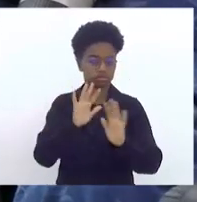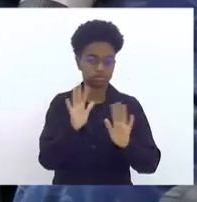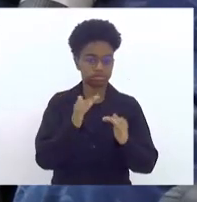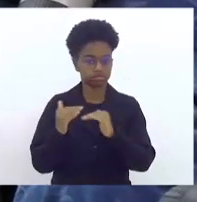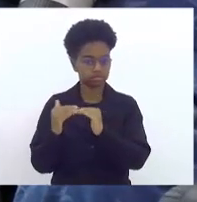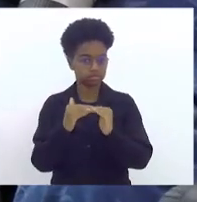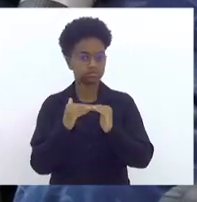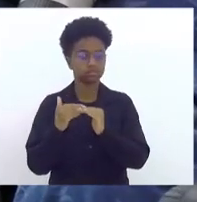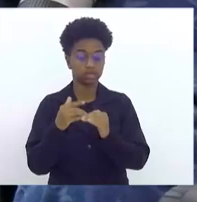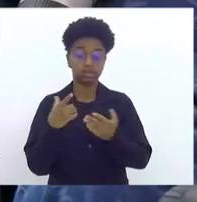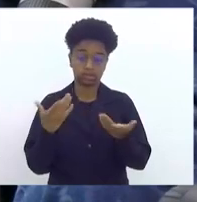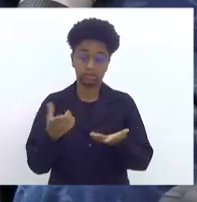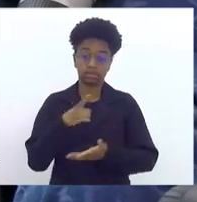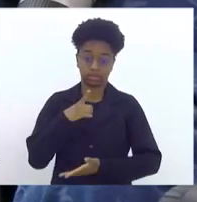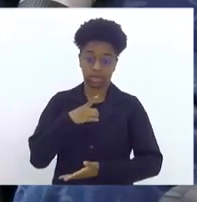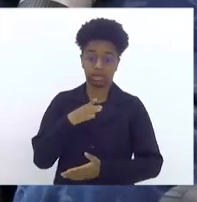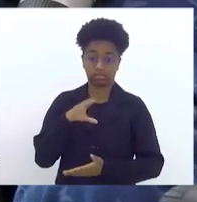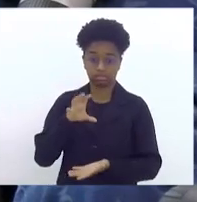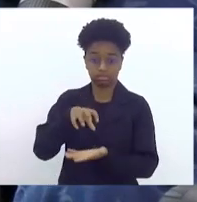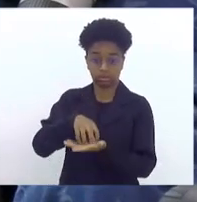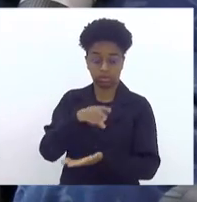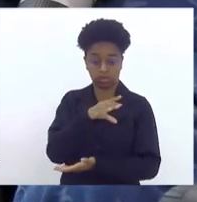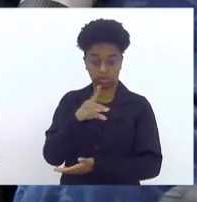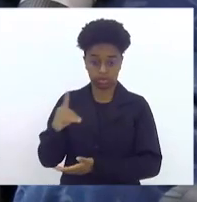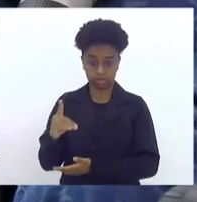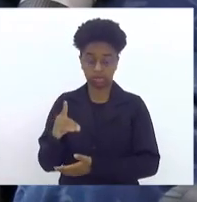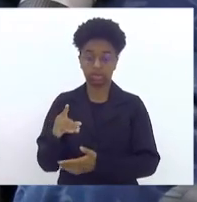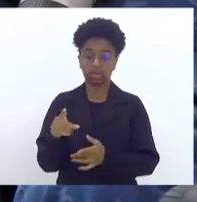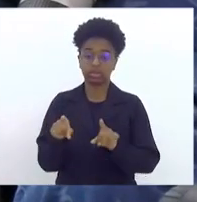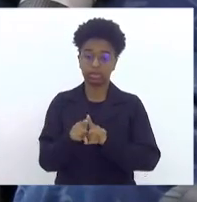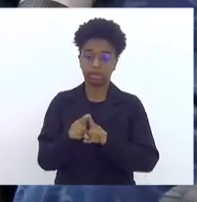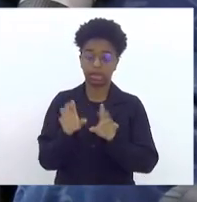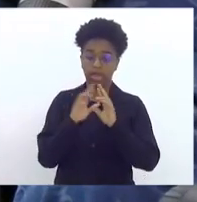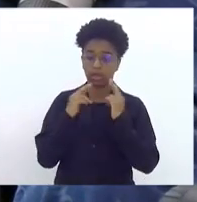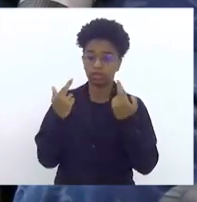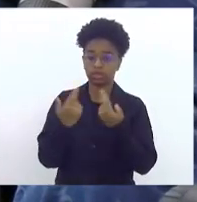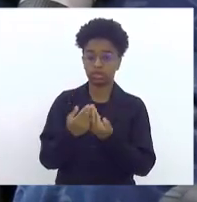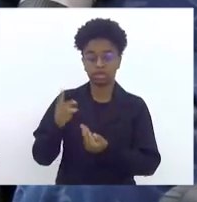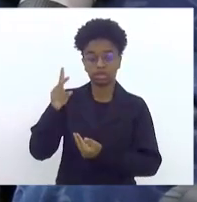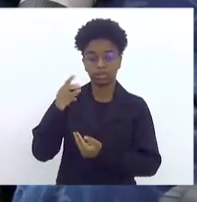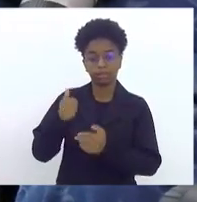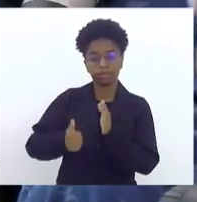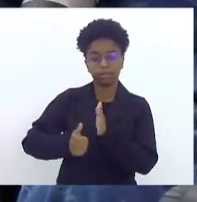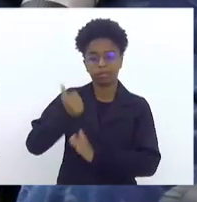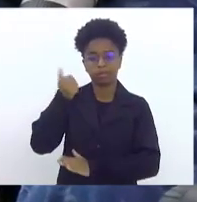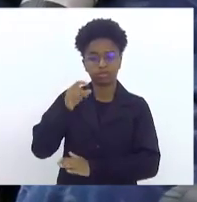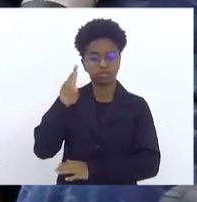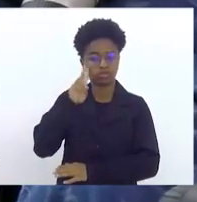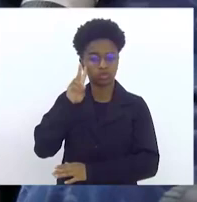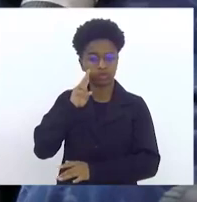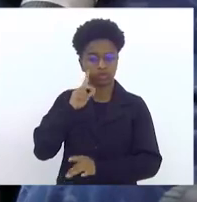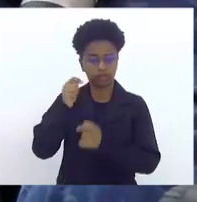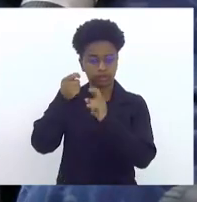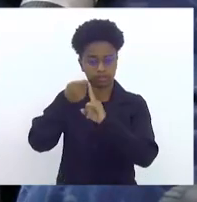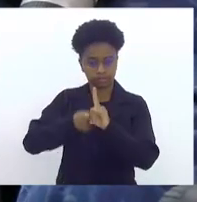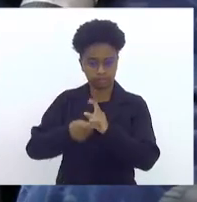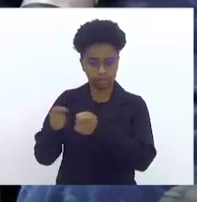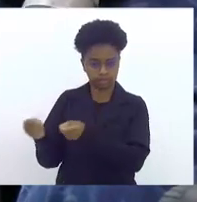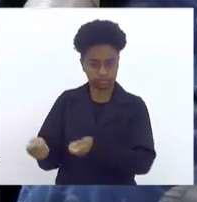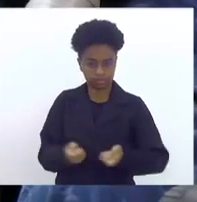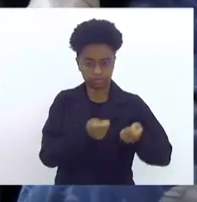existe essa Coordenadoria é a próxima as reuniões são segunda as primeiras segundas-feiras de todo mês